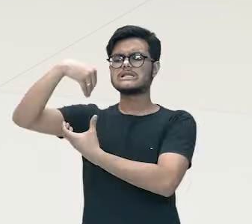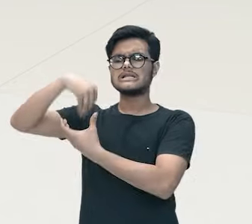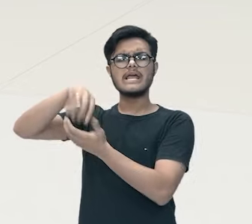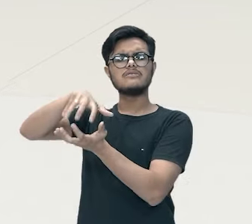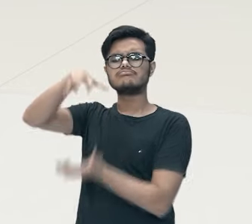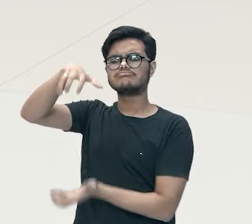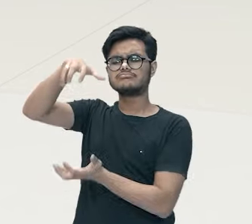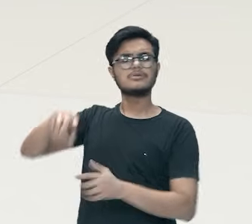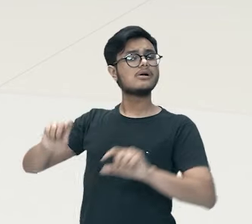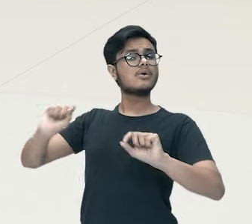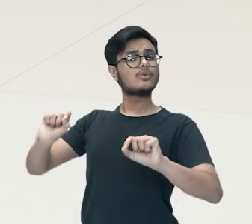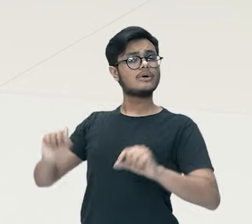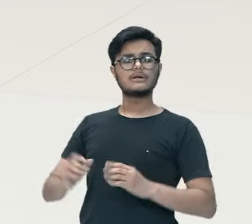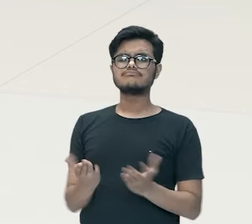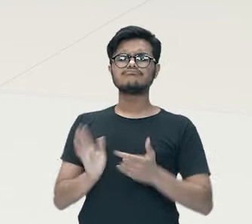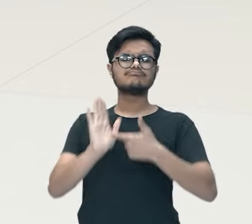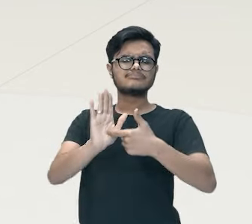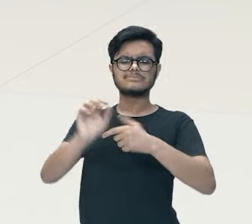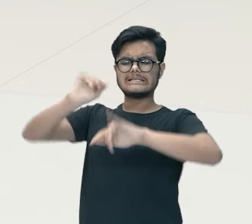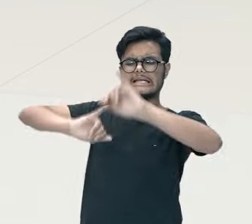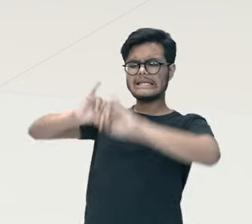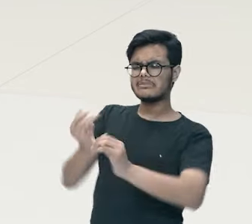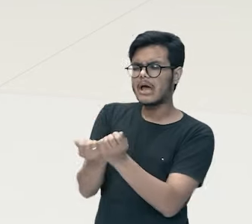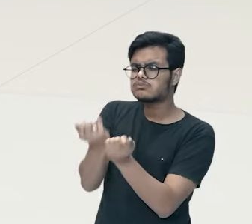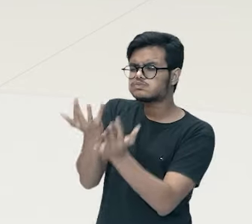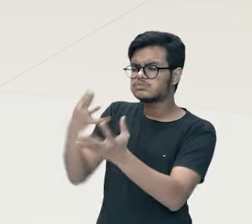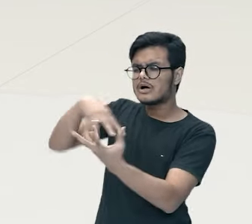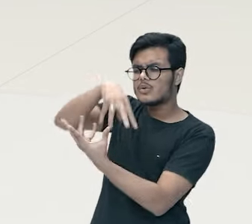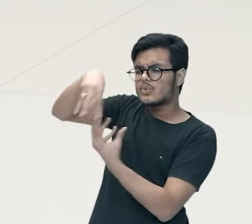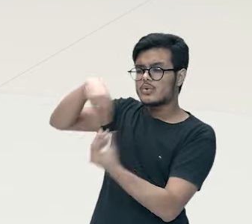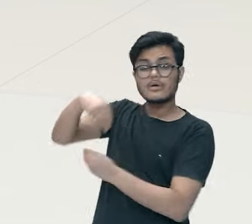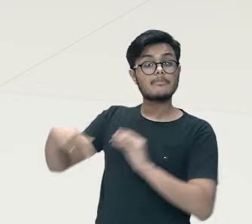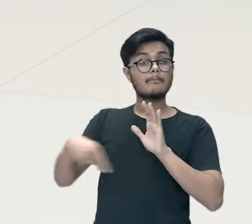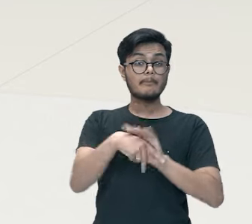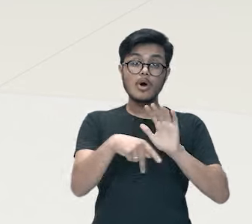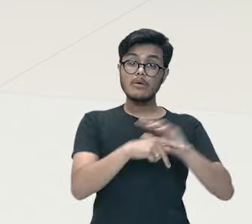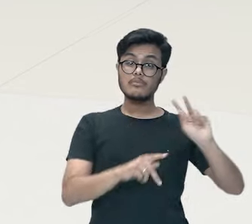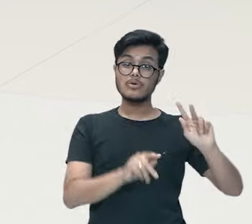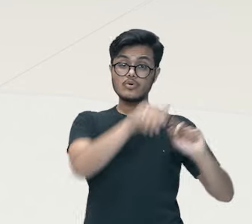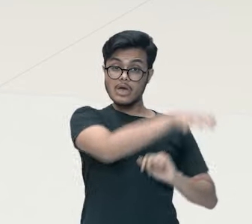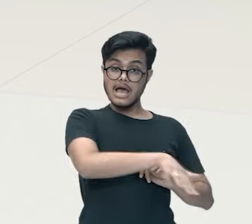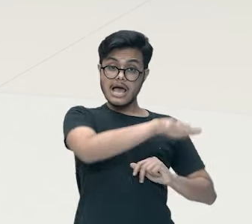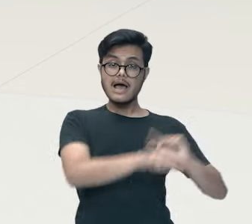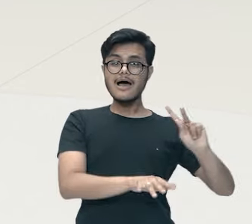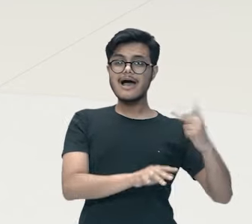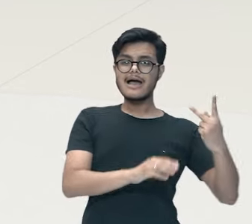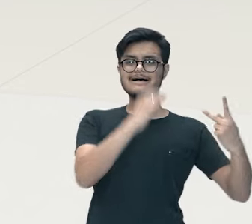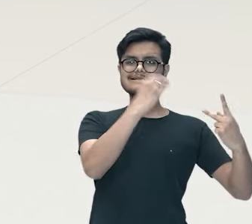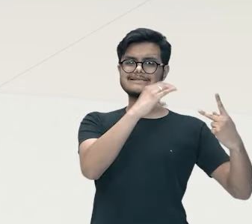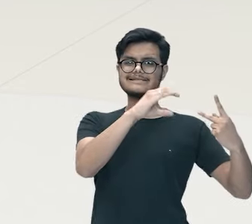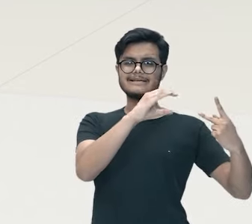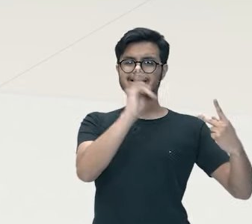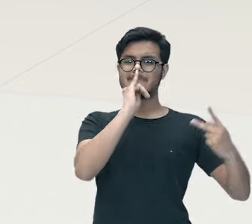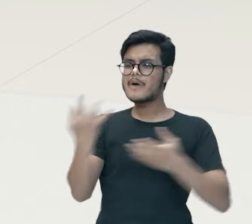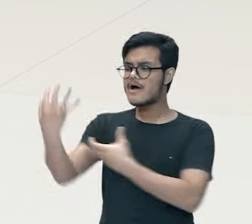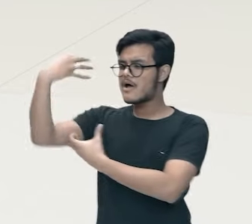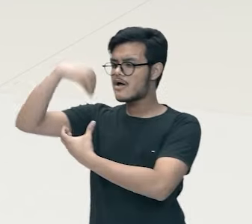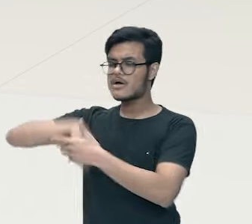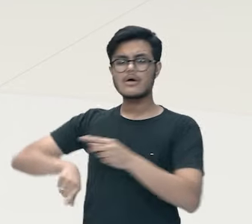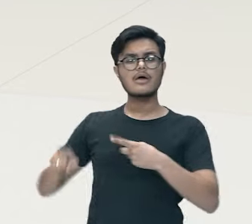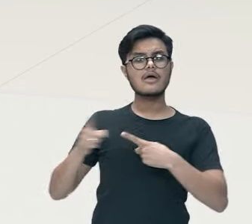gás liquefeito de petróleo, como você vê aqui abaixo, são hidrocarbonetos, tá? Então, você consegue observar que o primeiro